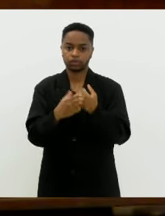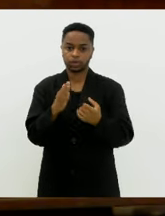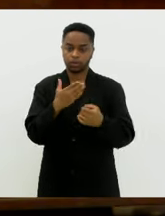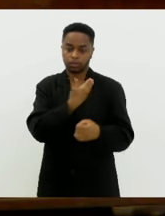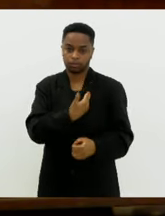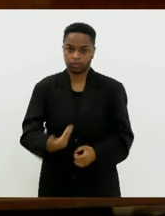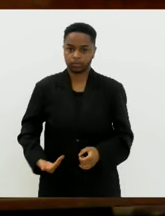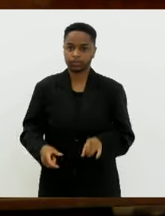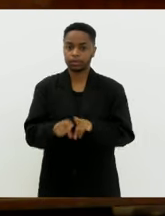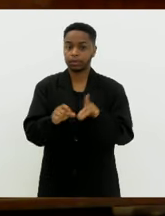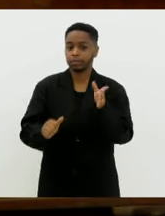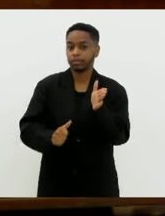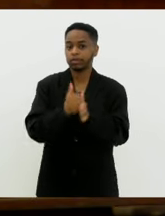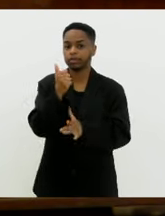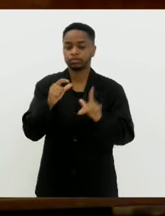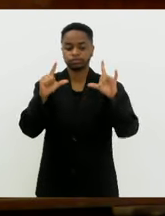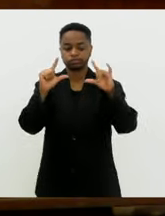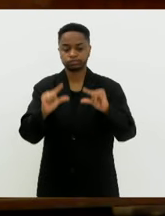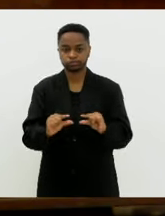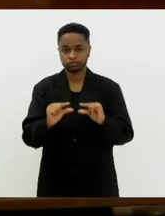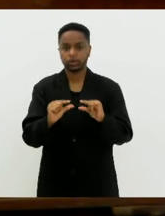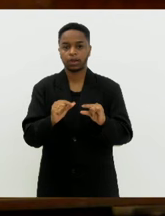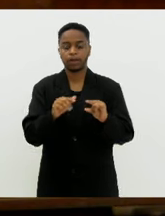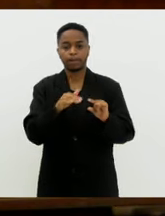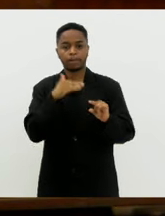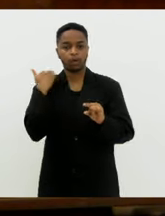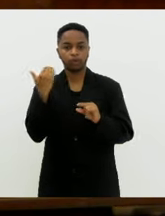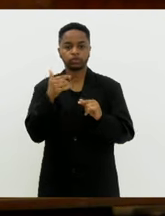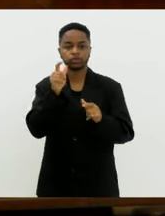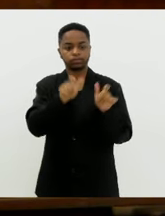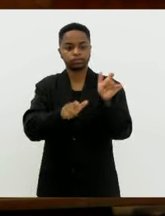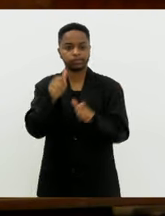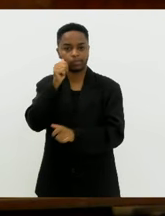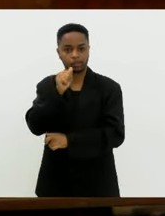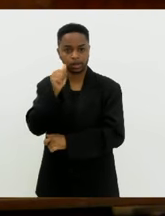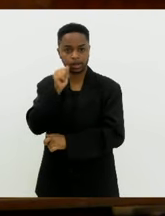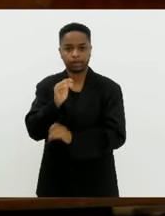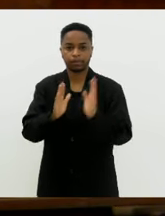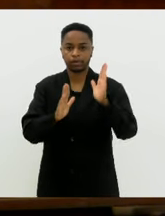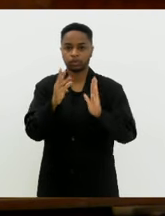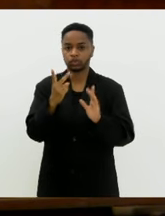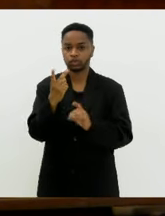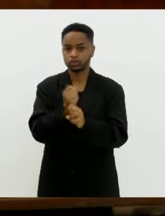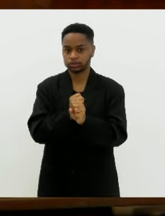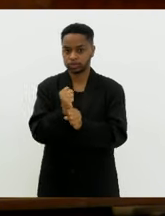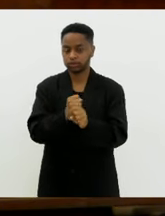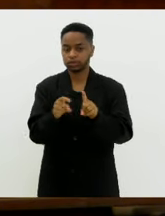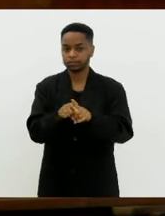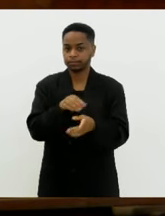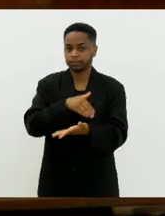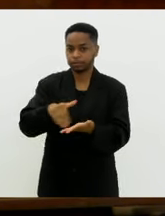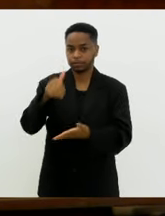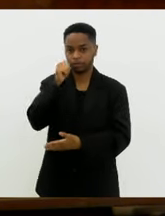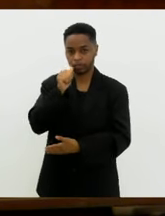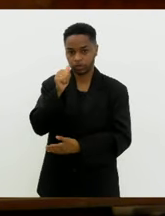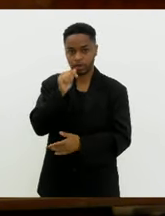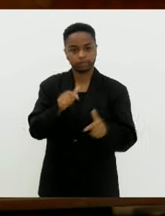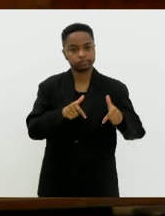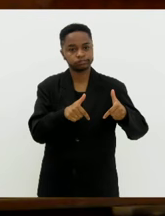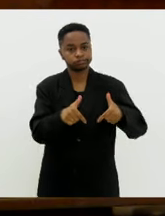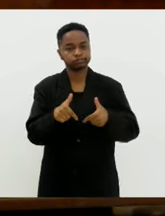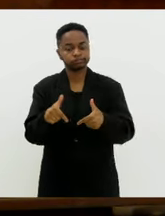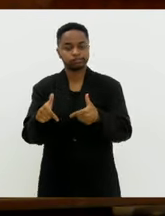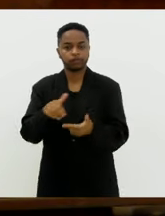de casos na série histórica dos últimos 2 anos. A nossa Secretaria da Mulher também realiza diversas